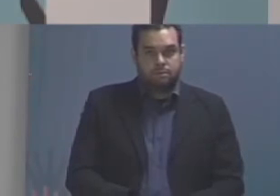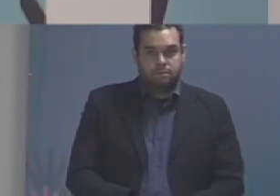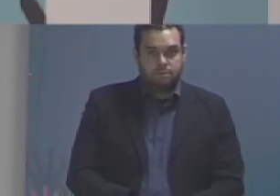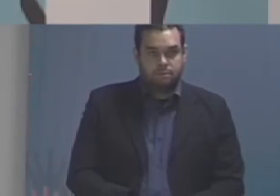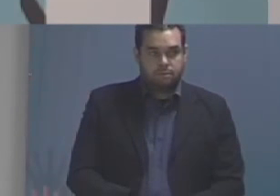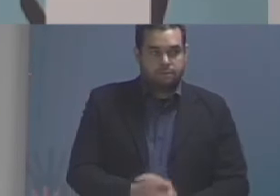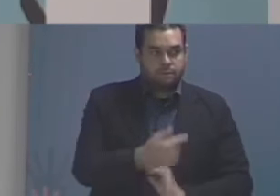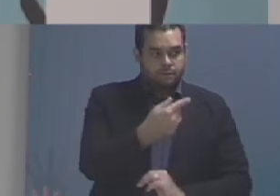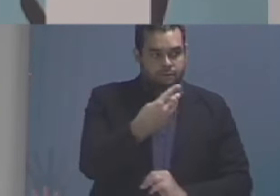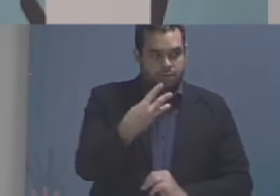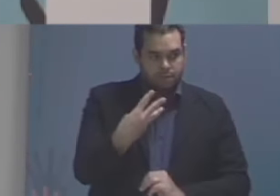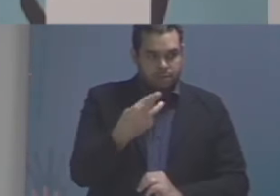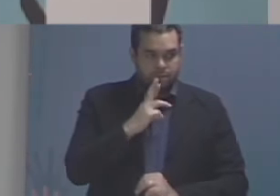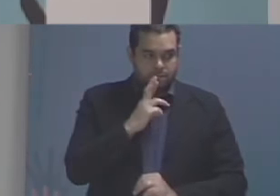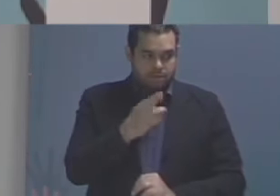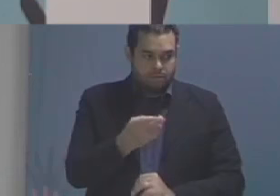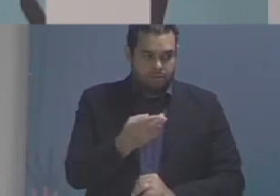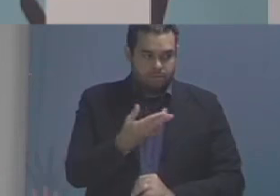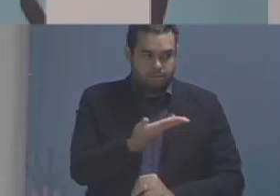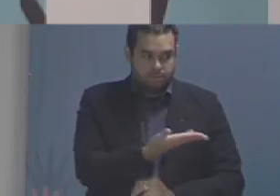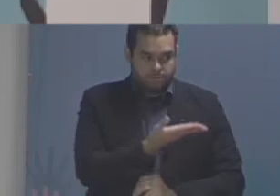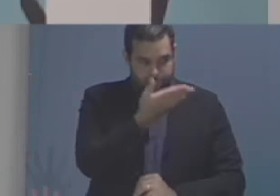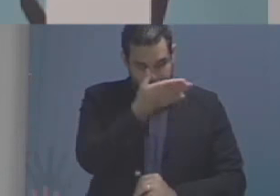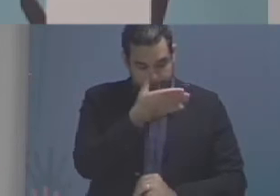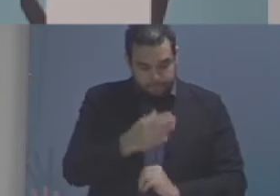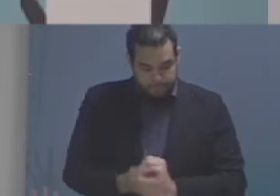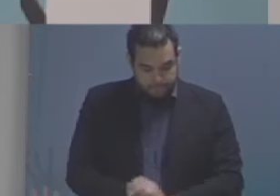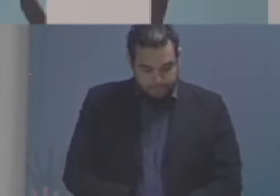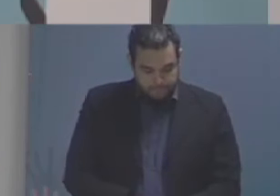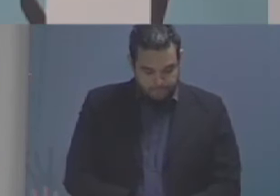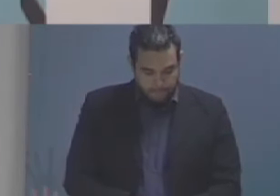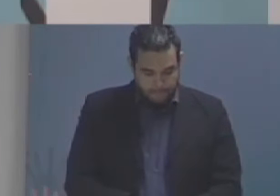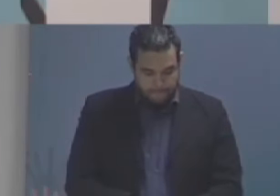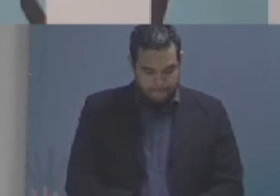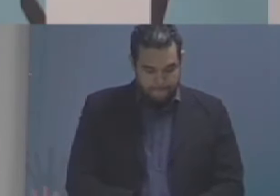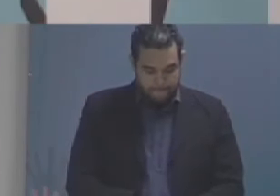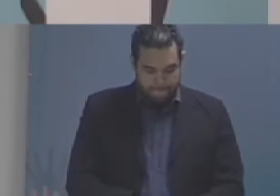responderá agora a pergunta sorteada.